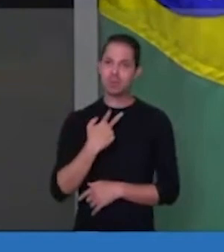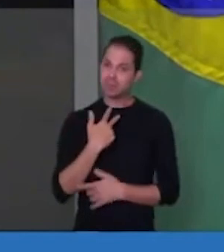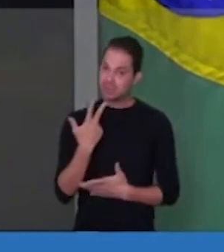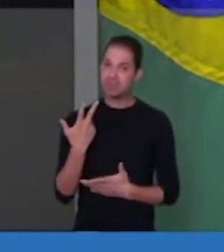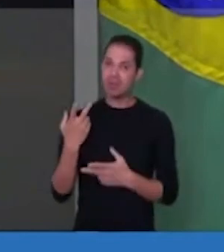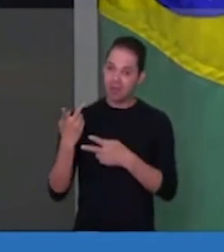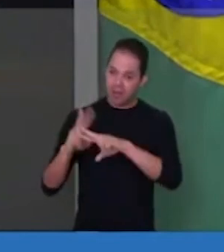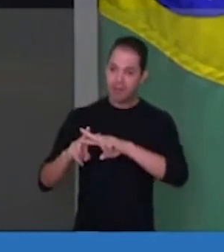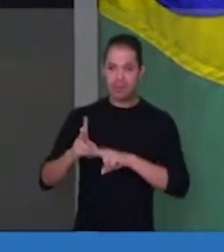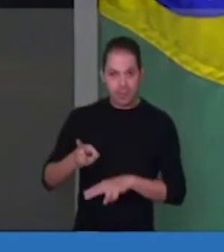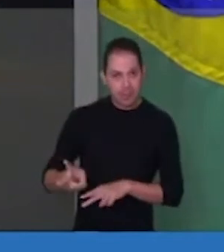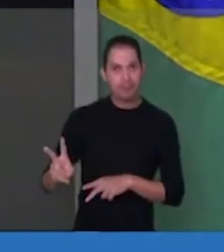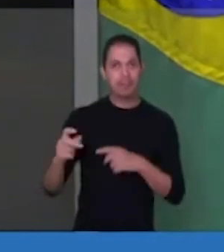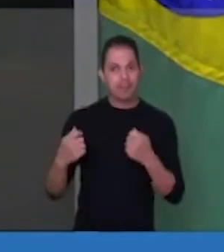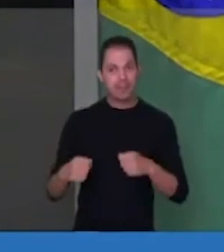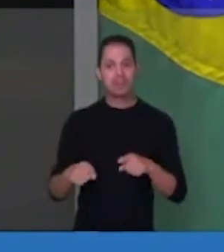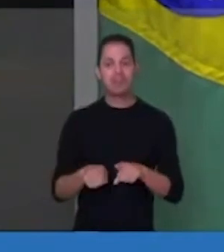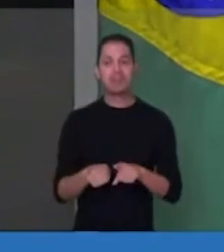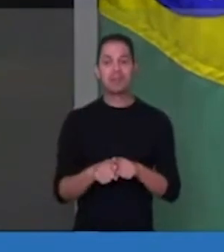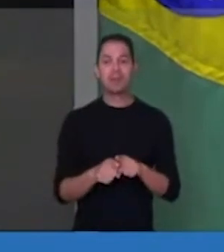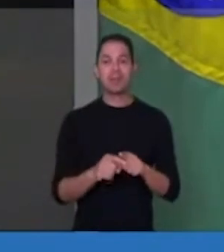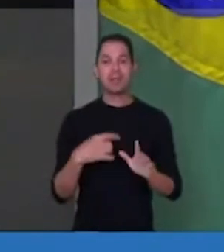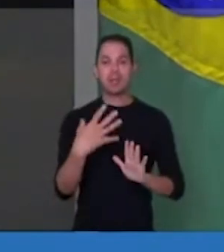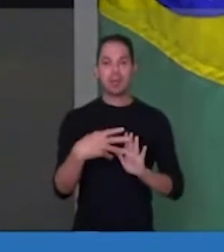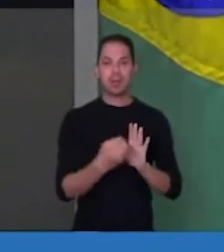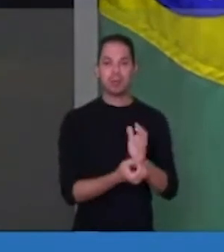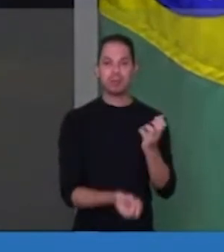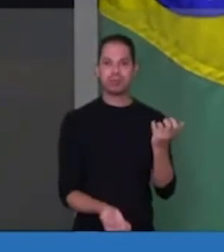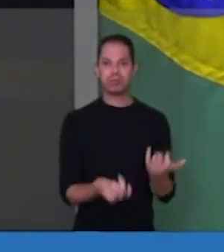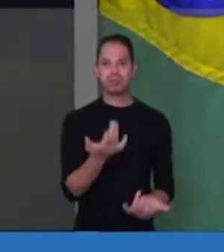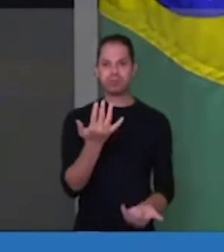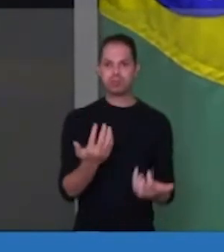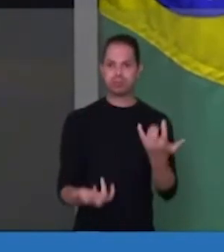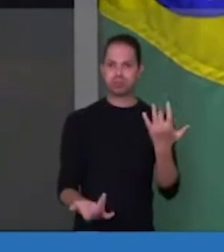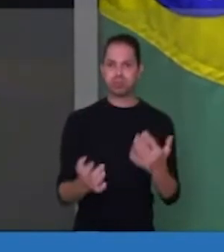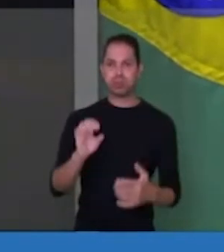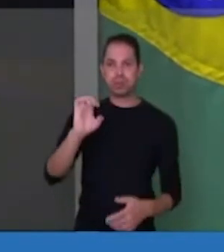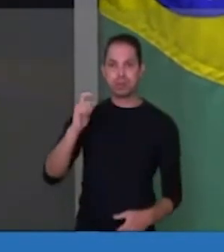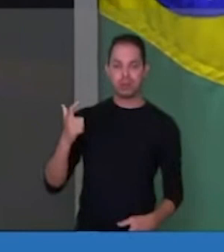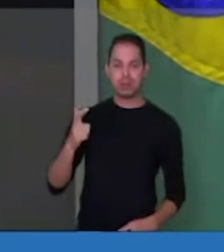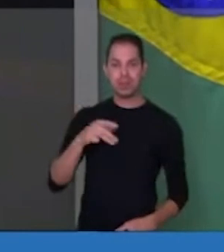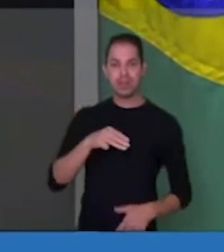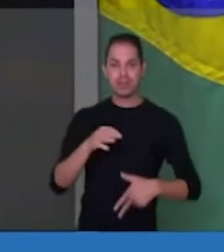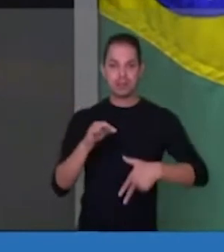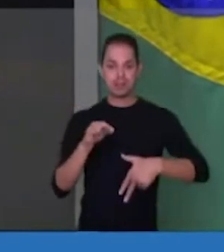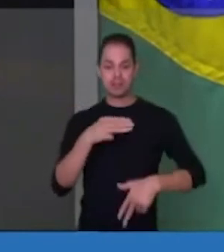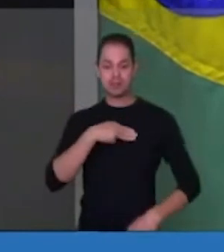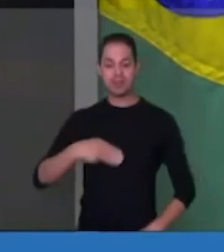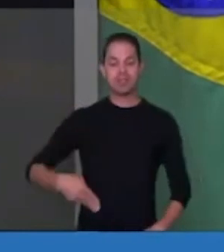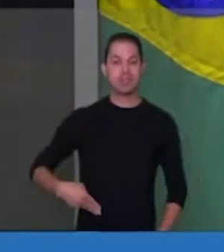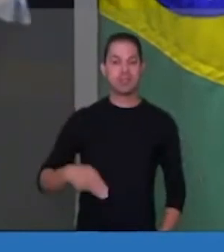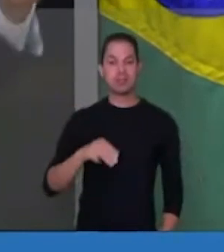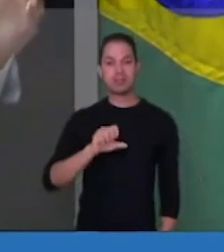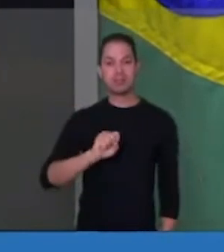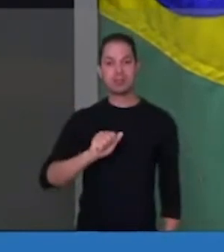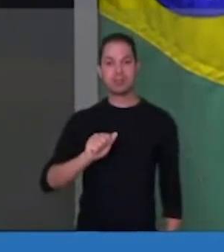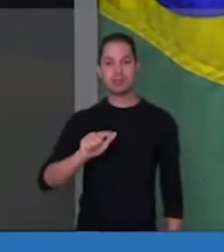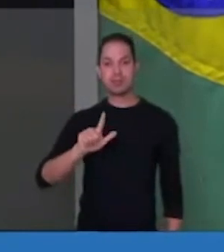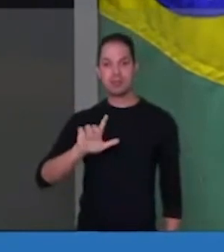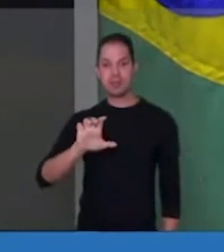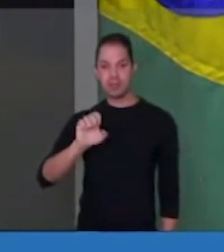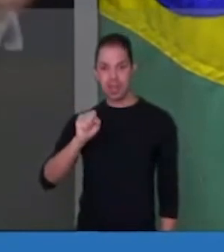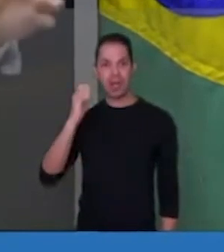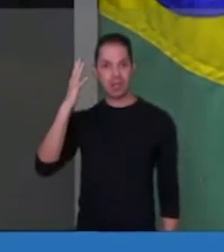também o recorde de queimadas da Amazônia. Está aqui ministro, ex-ministro Salles, que tomou pancadas de tudo quanto é